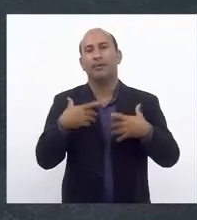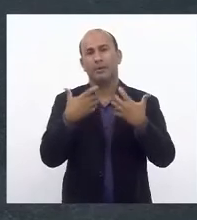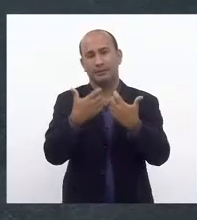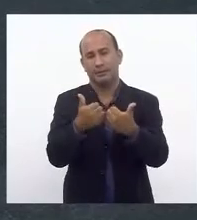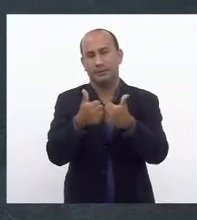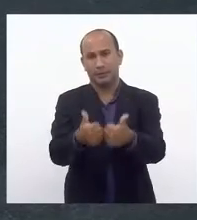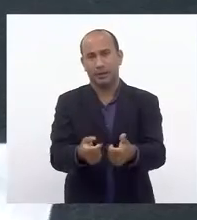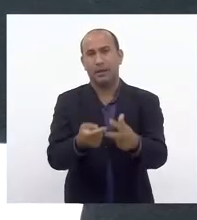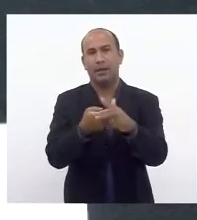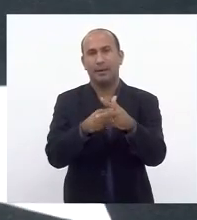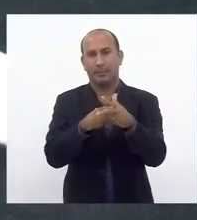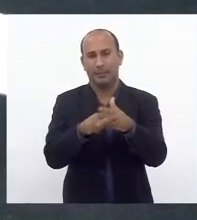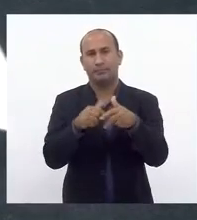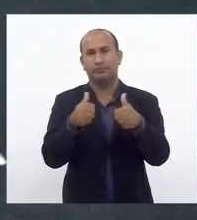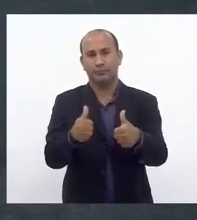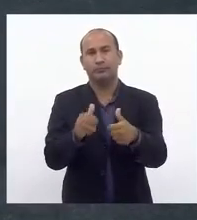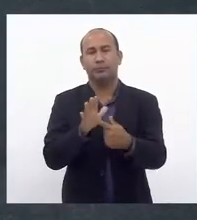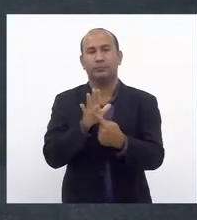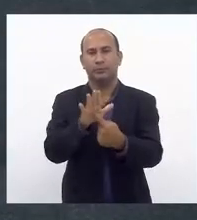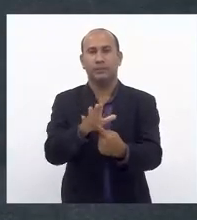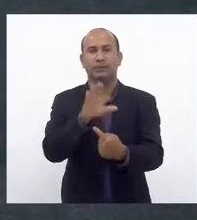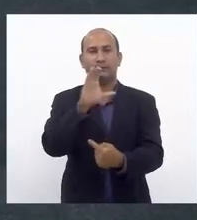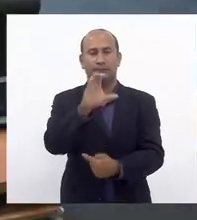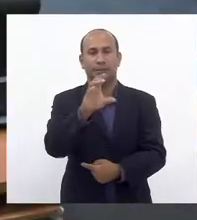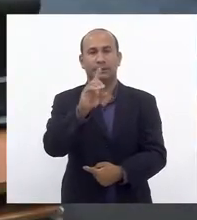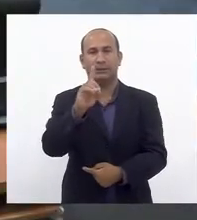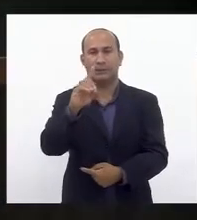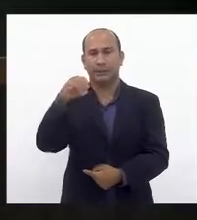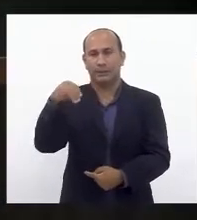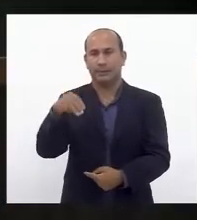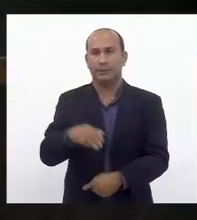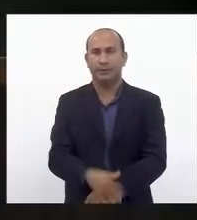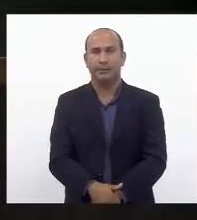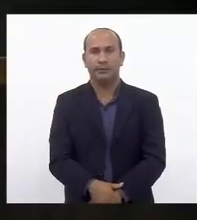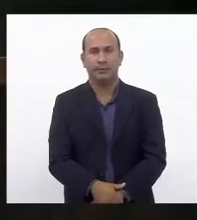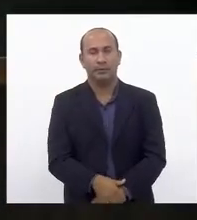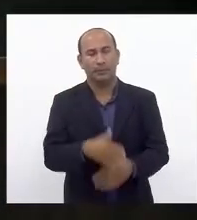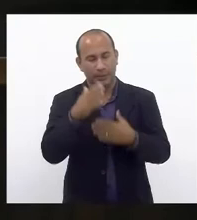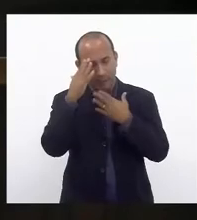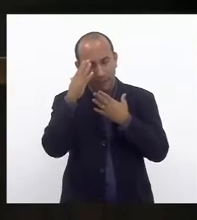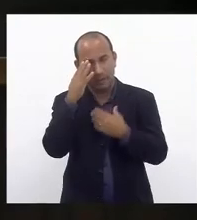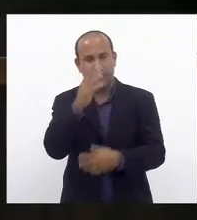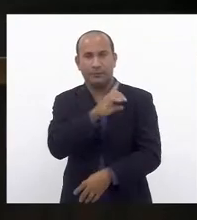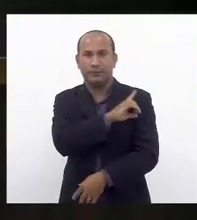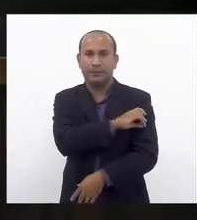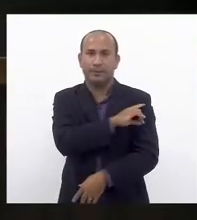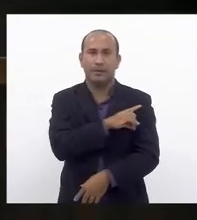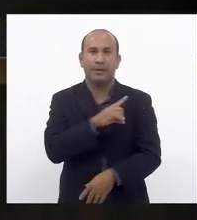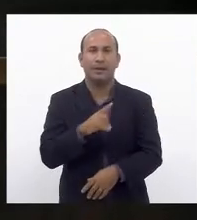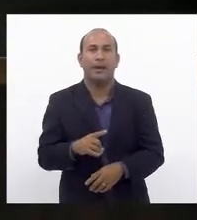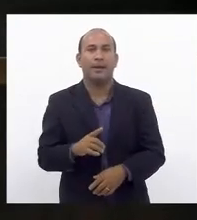favorável com as emendas apresentadas pela CDDM. Obrigada, deputada enfermeira Regiane. Pela mesa diretora,